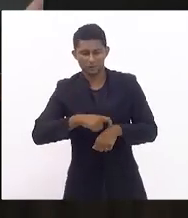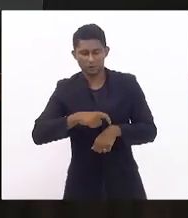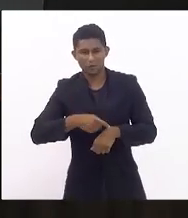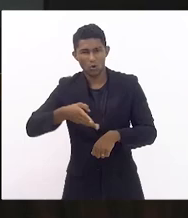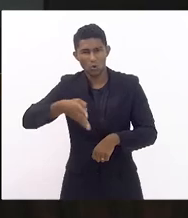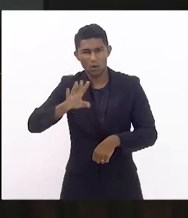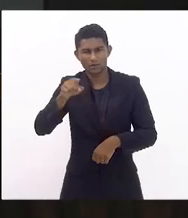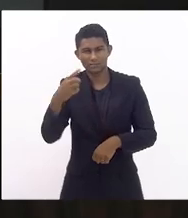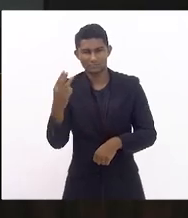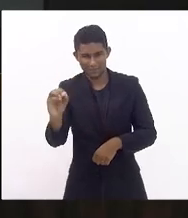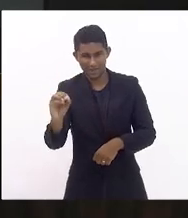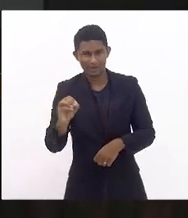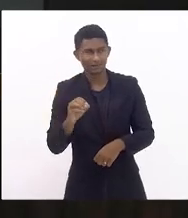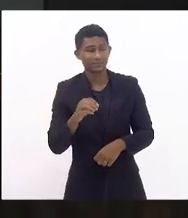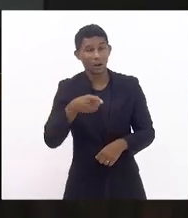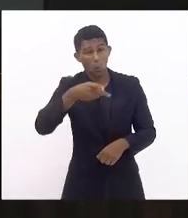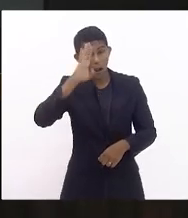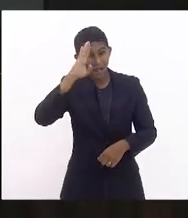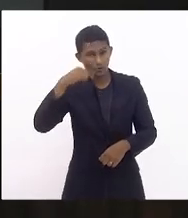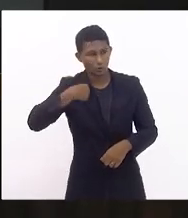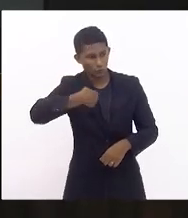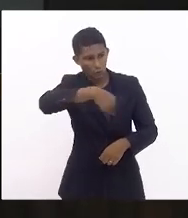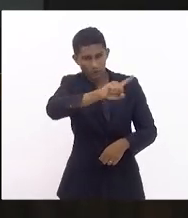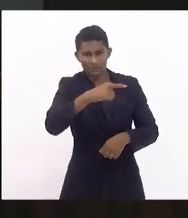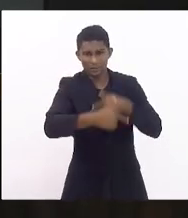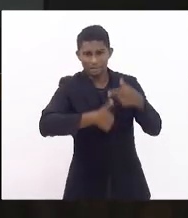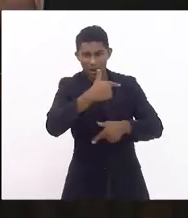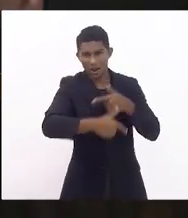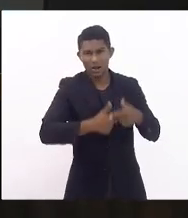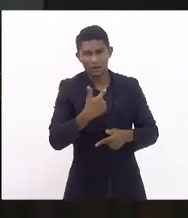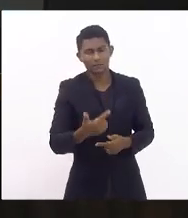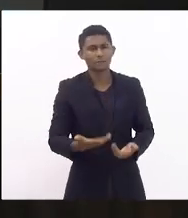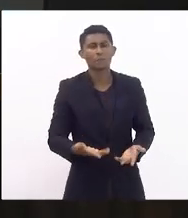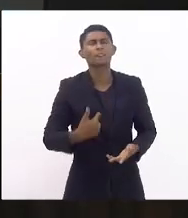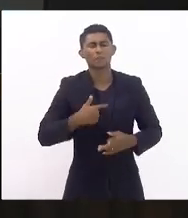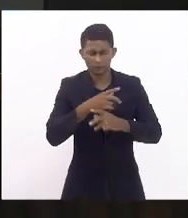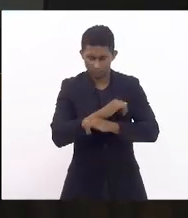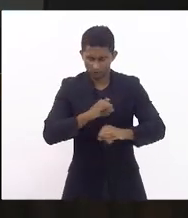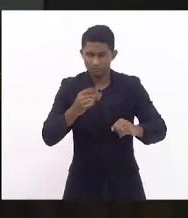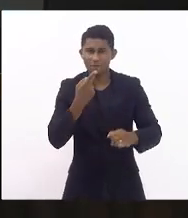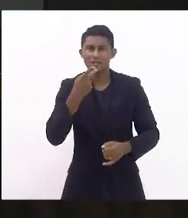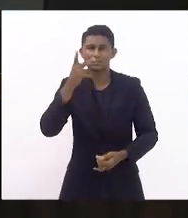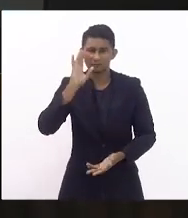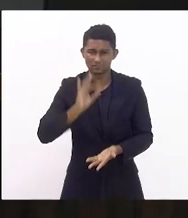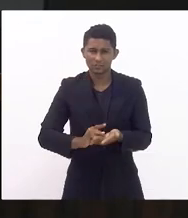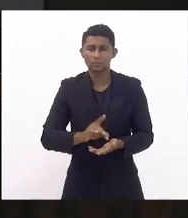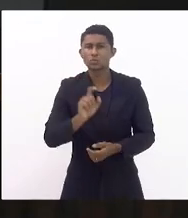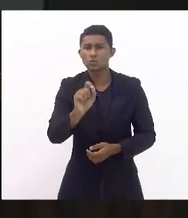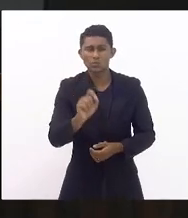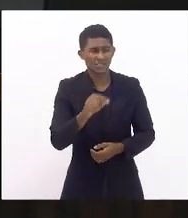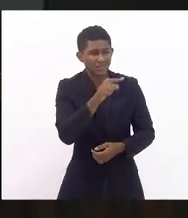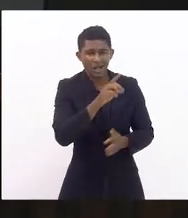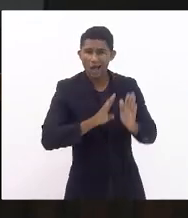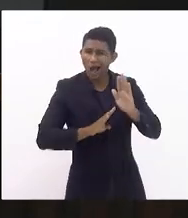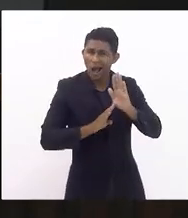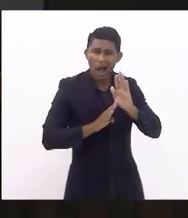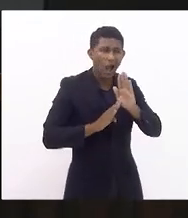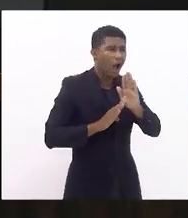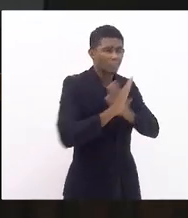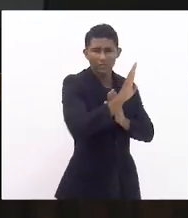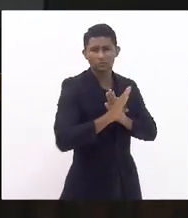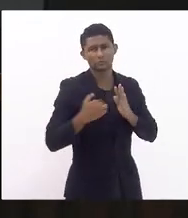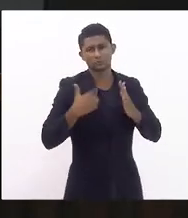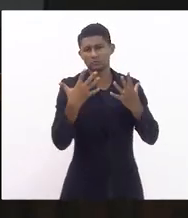ir para o quartel trabalhar e posso dizer com toda clareza, é inadmissível esse aumento abusivo que a Supervia vem